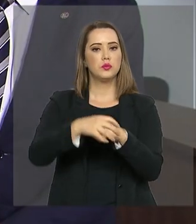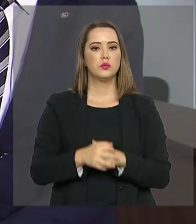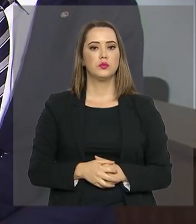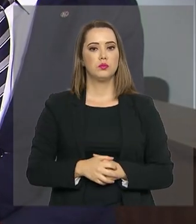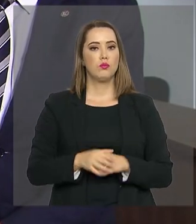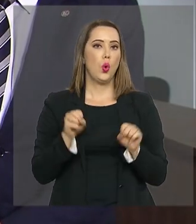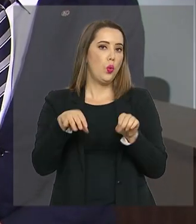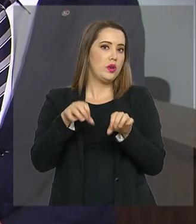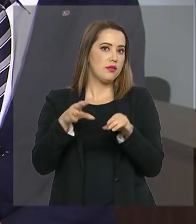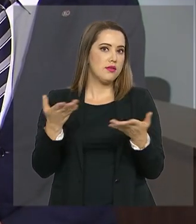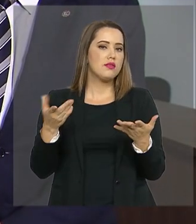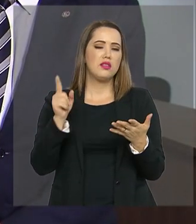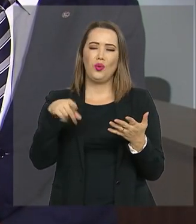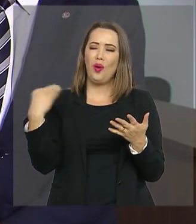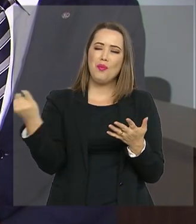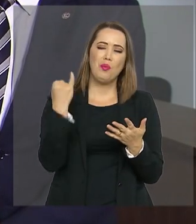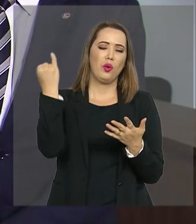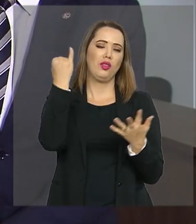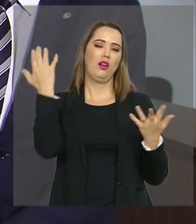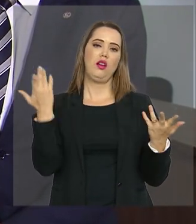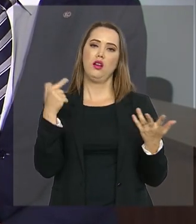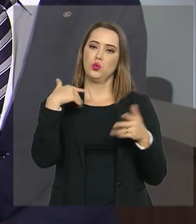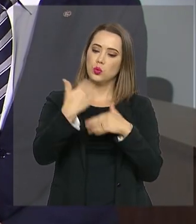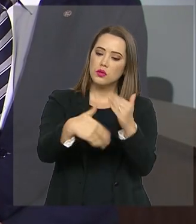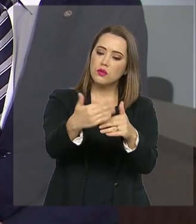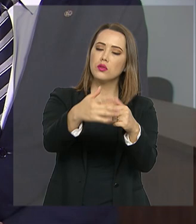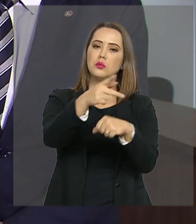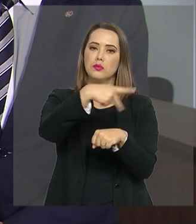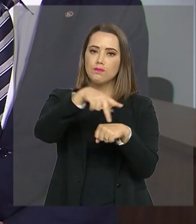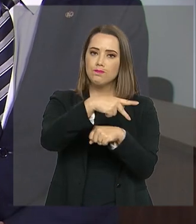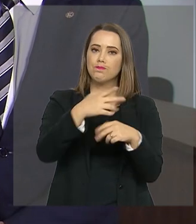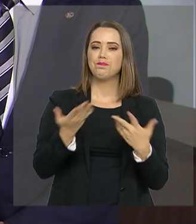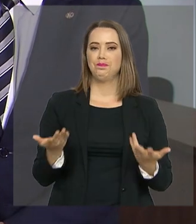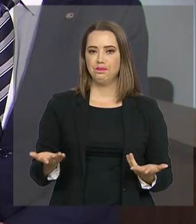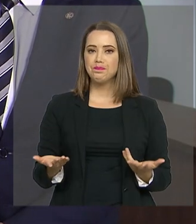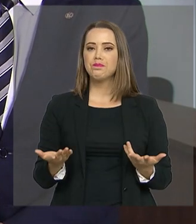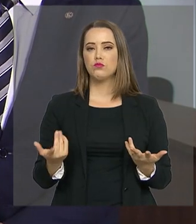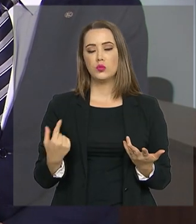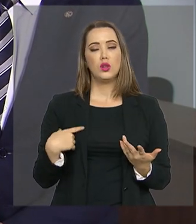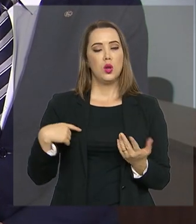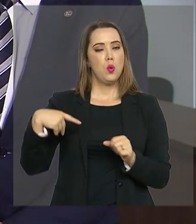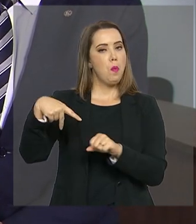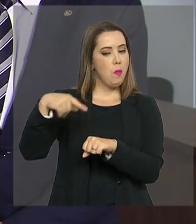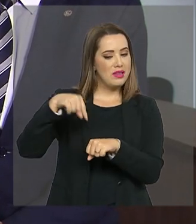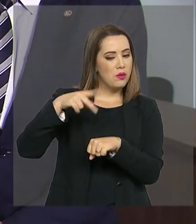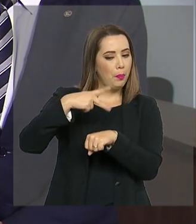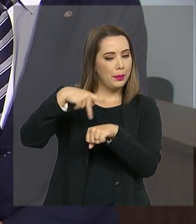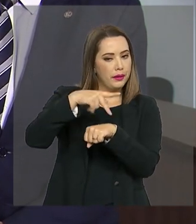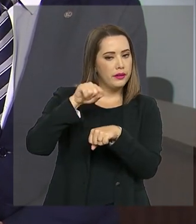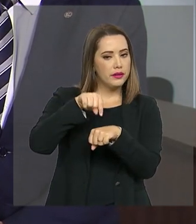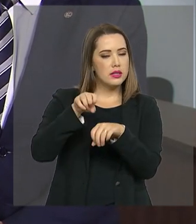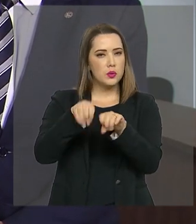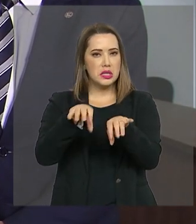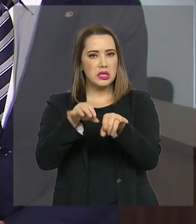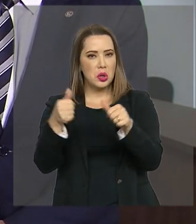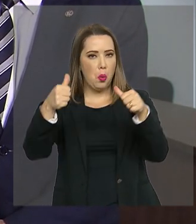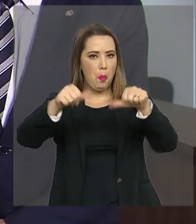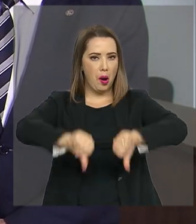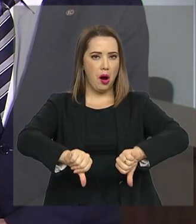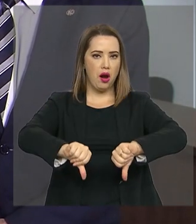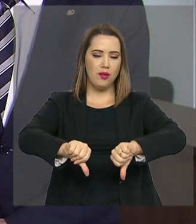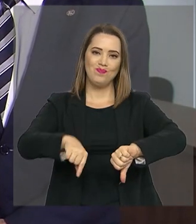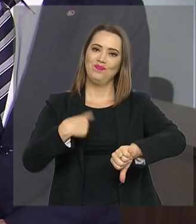educação de qualidade é básico para o desenvolvimento de um país. No país, se a educação não funciona,